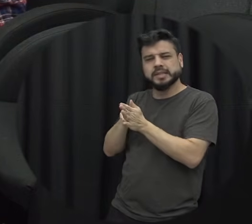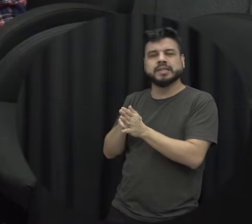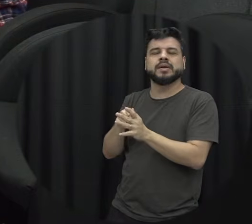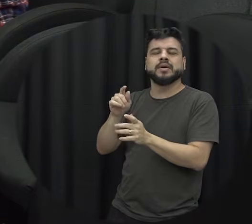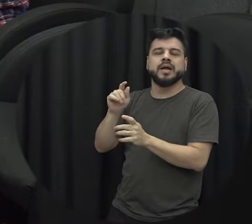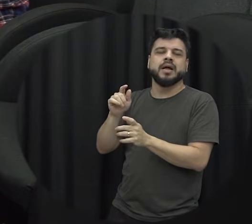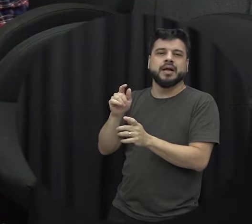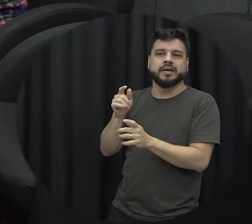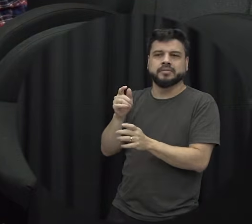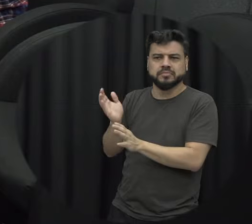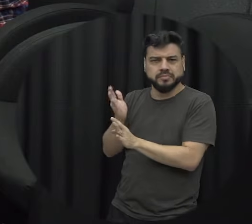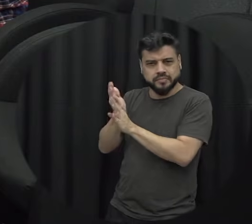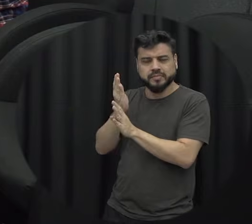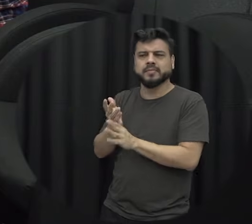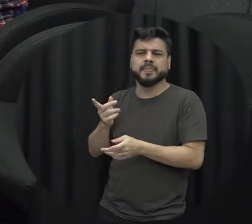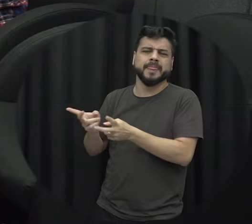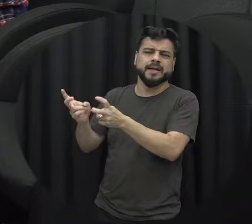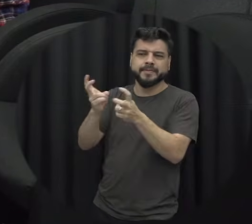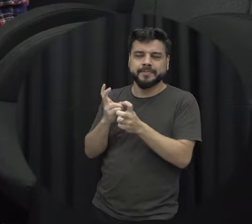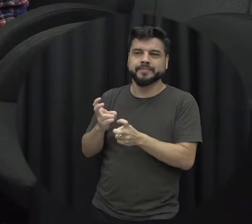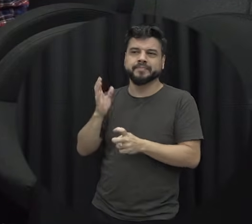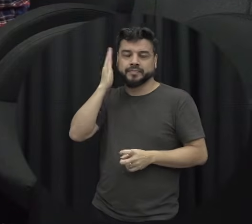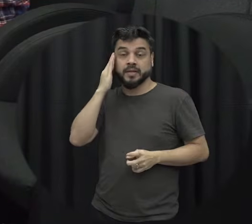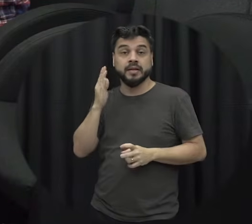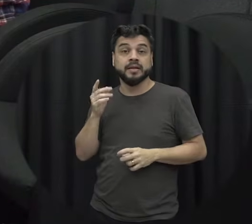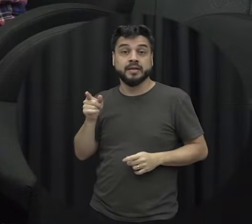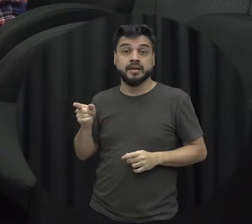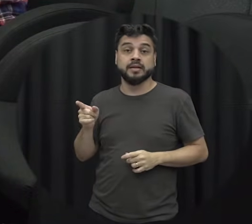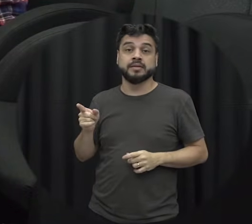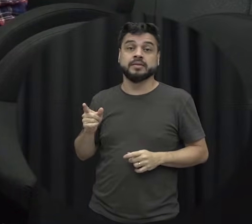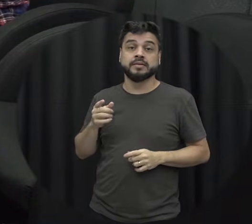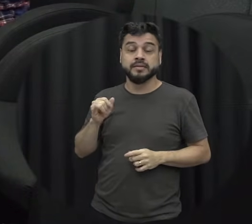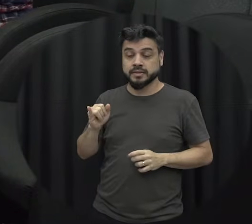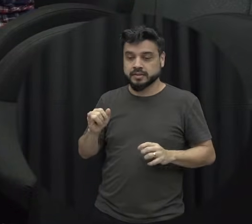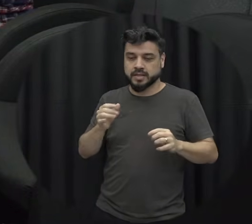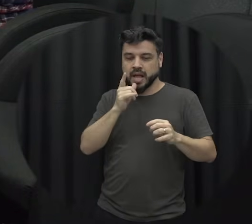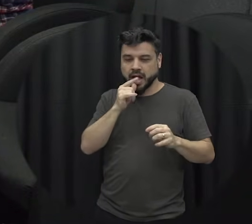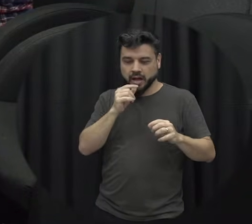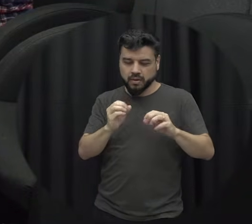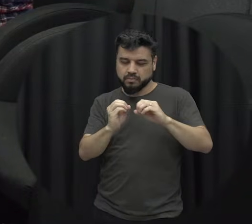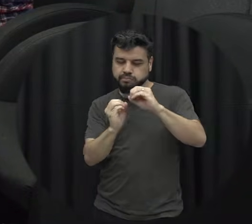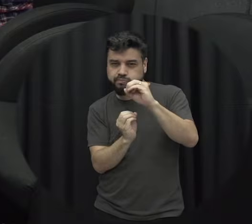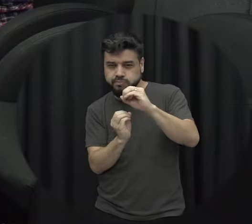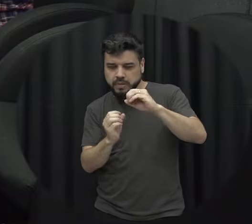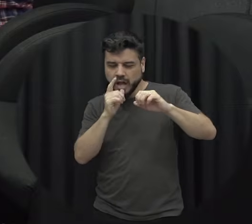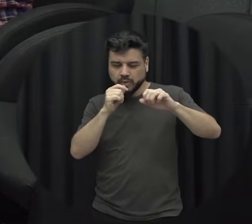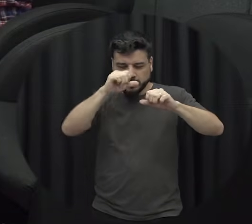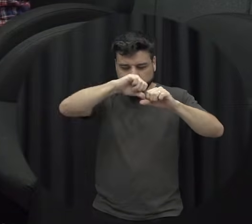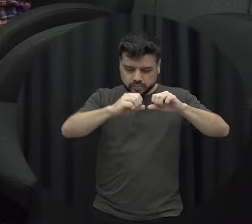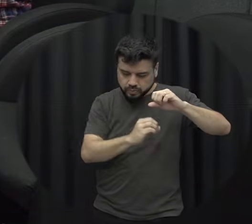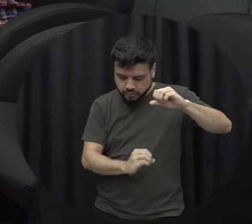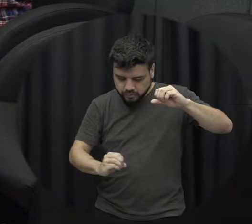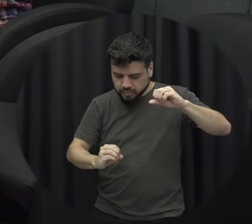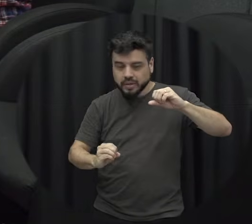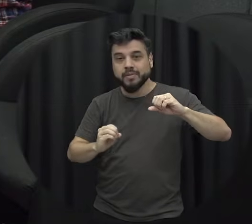pedreiro tem um conhecimento tão intuitivo sobre isso que se tiver uma bolha dentro da mangueira, ele sabe que vai dar errado, né? Porque uma bolha